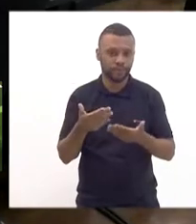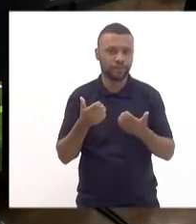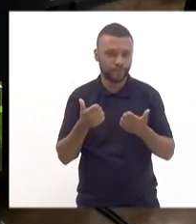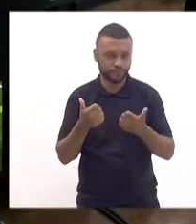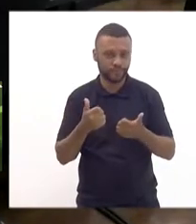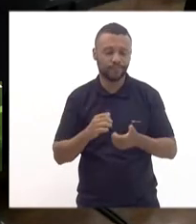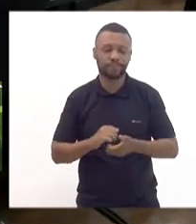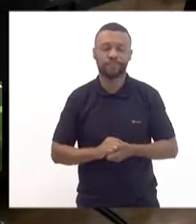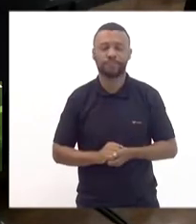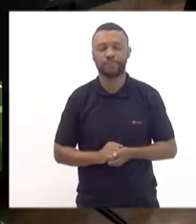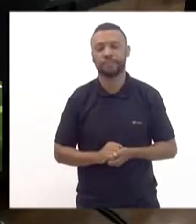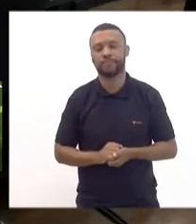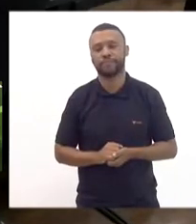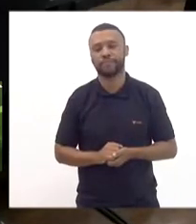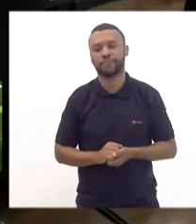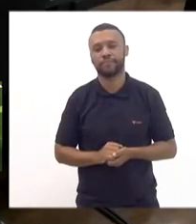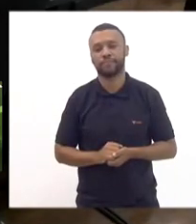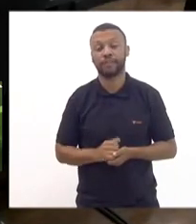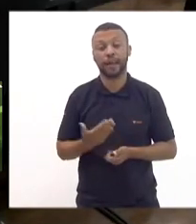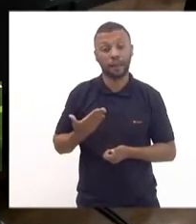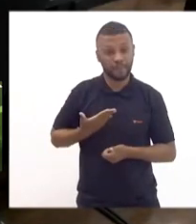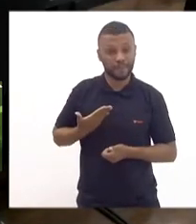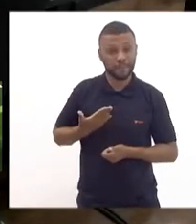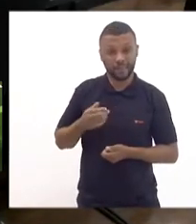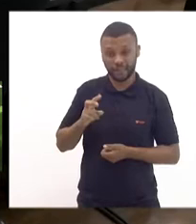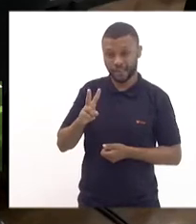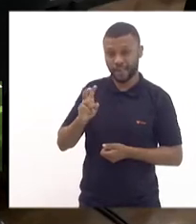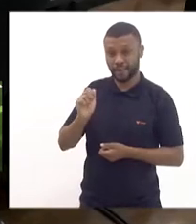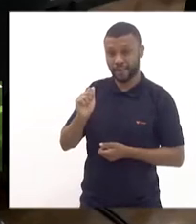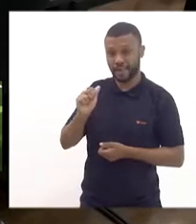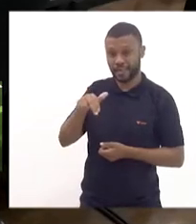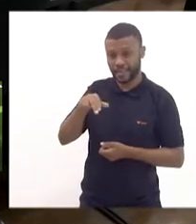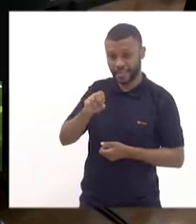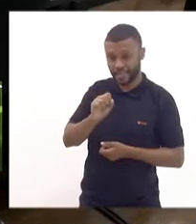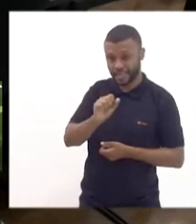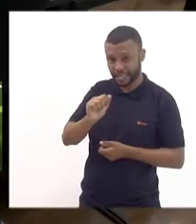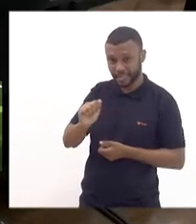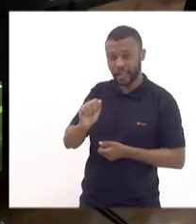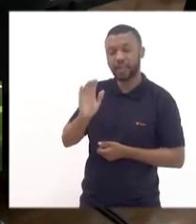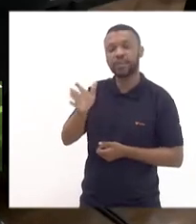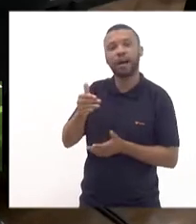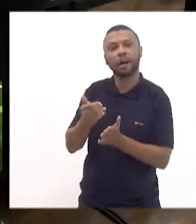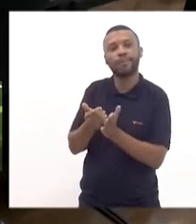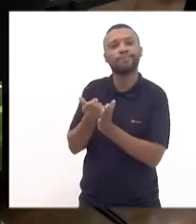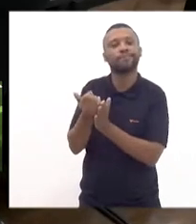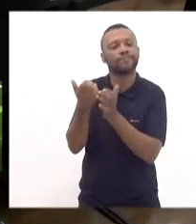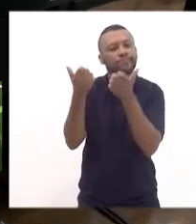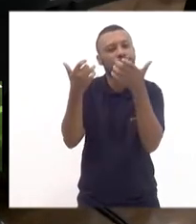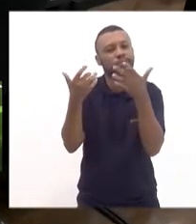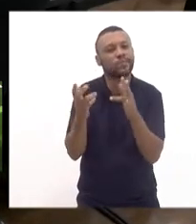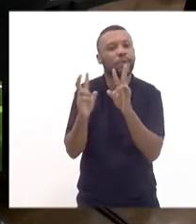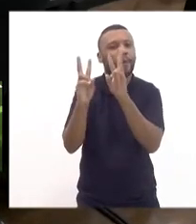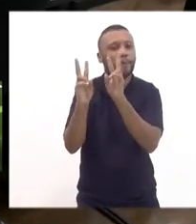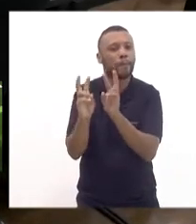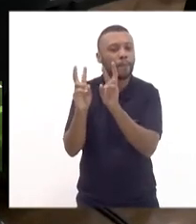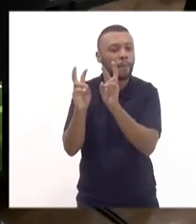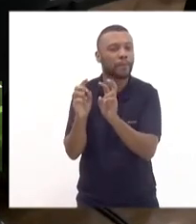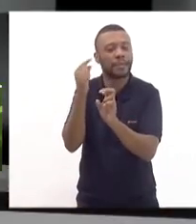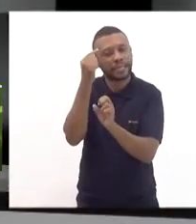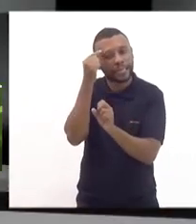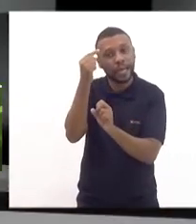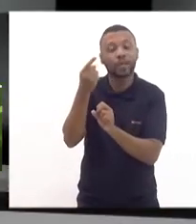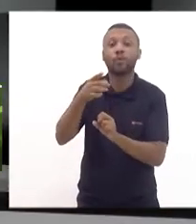A minha colega Vanessa já fez uma introdução da evolução da ideia de programa